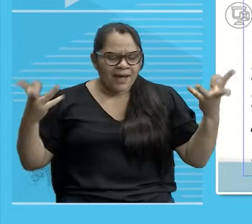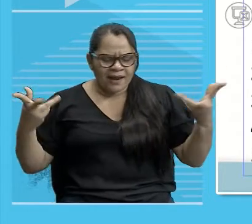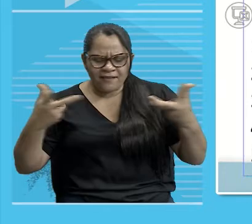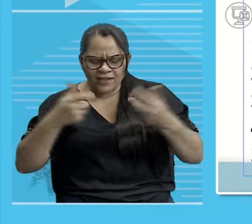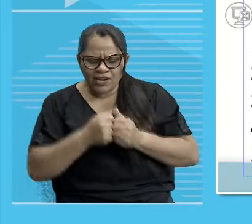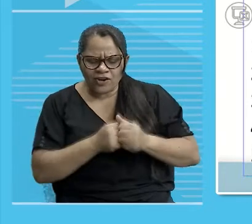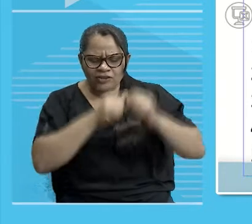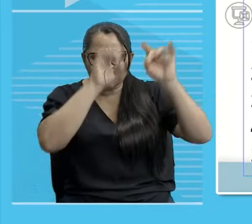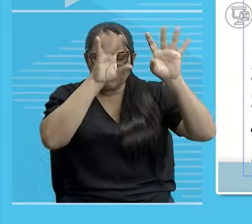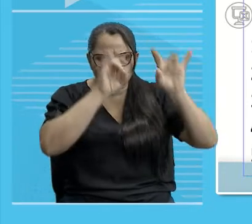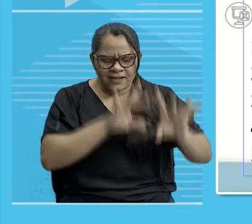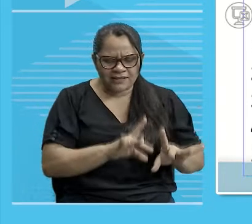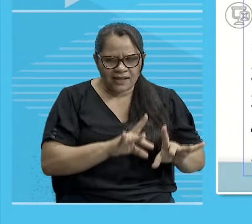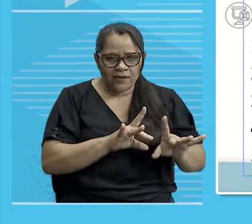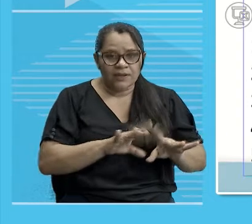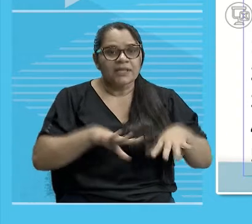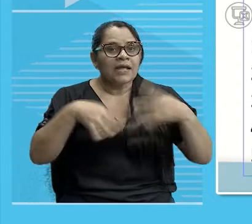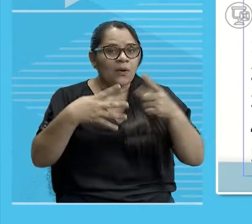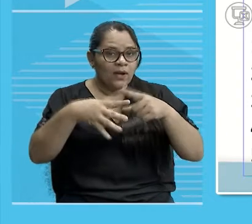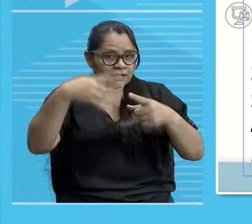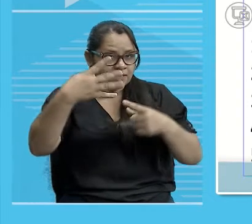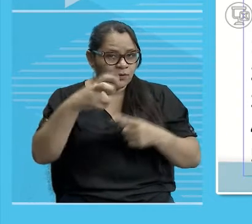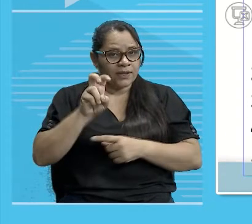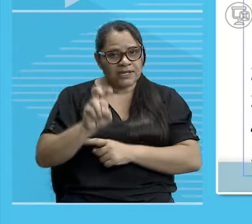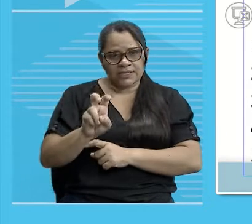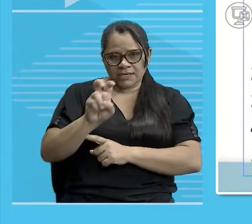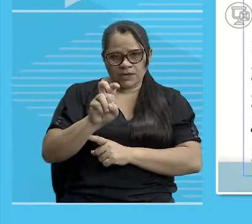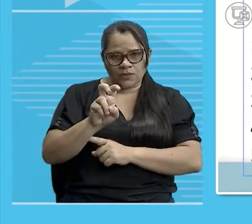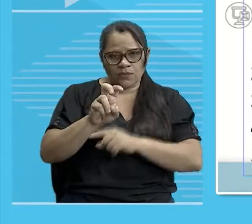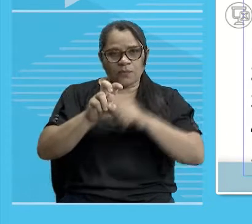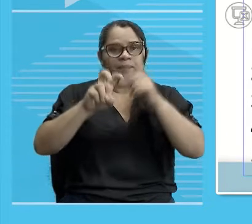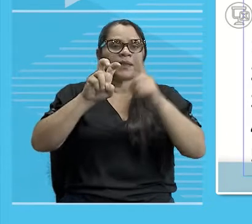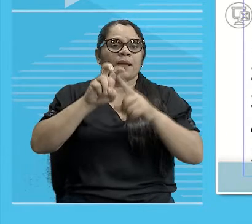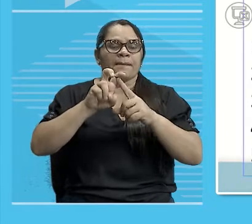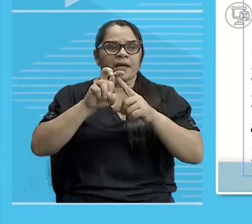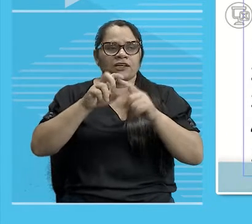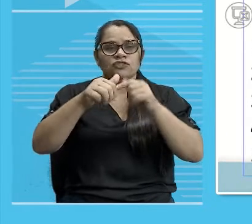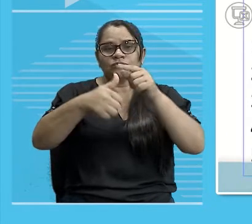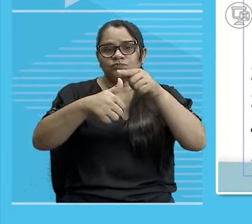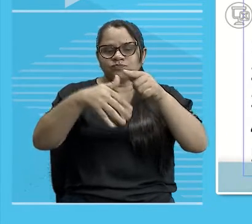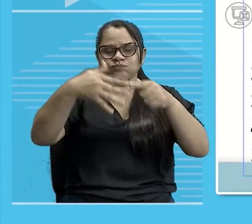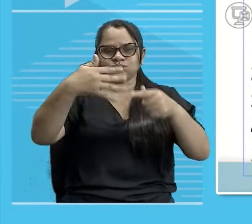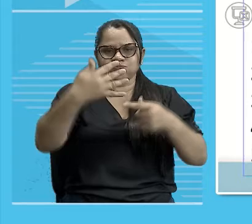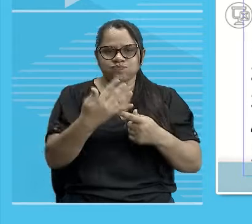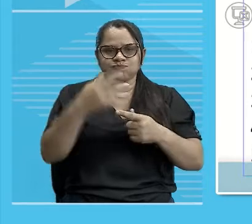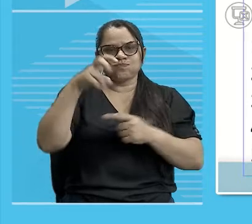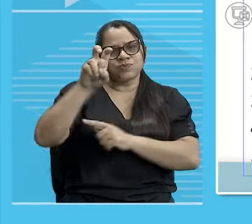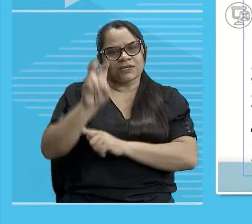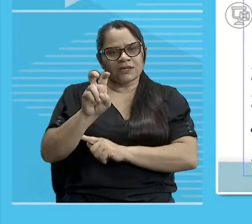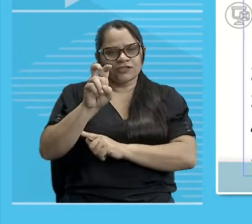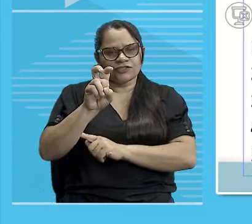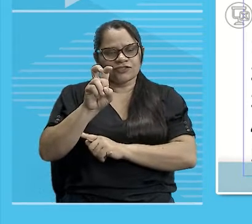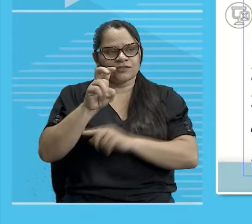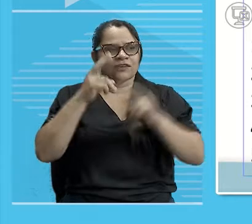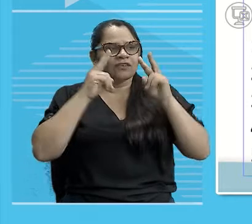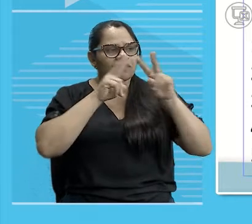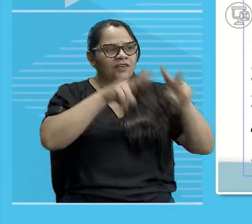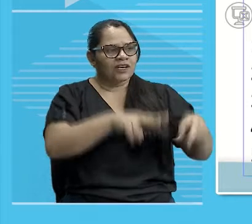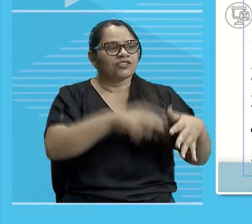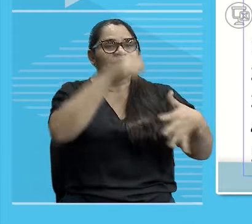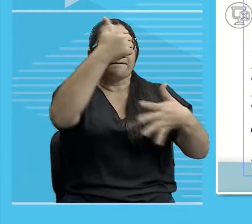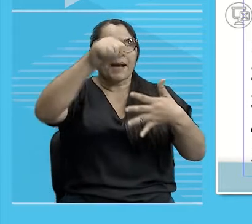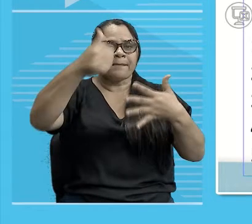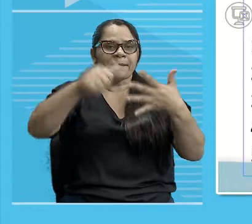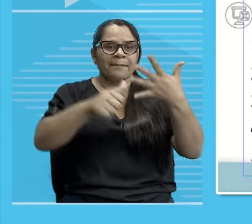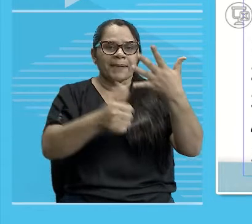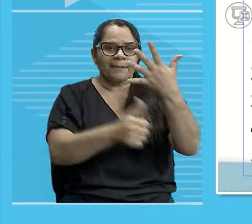nossa aula tem Cinco partes né transformações do Mundo do Trabalho profissões em evidência cursos